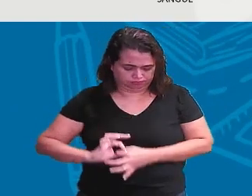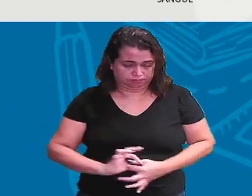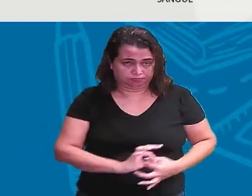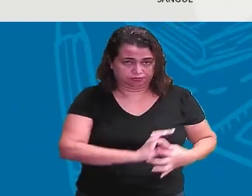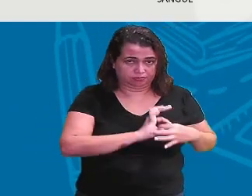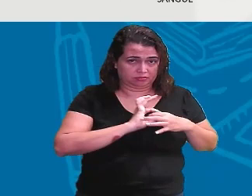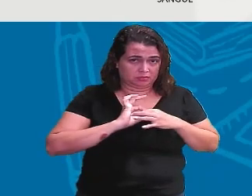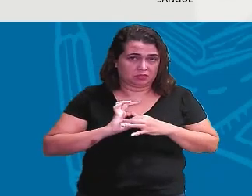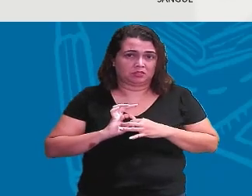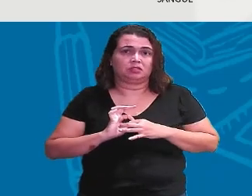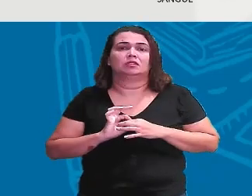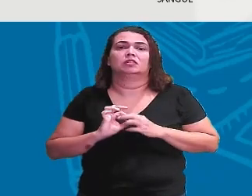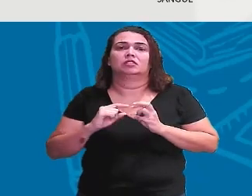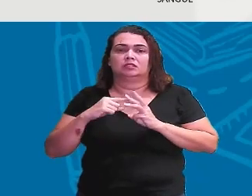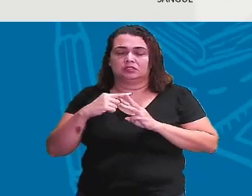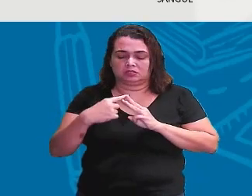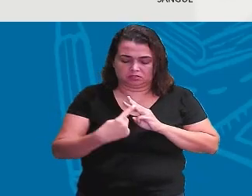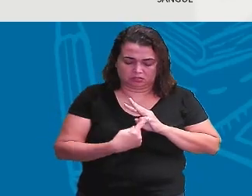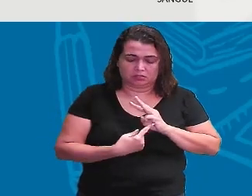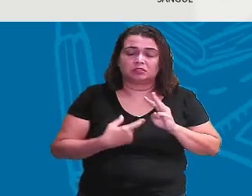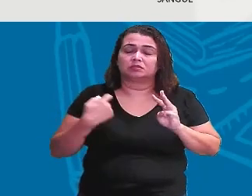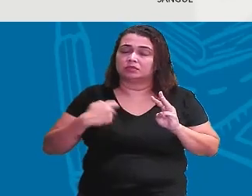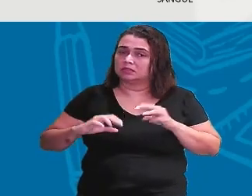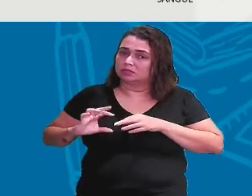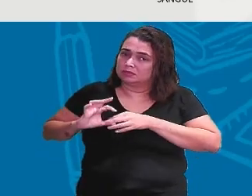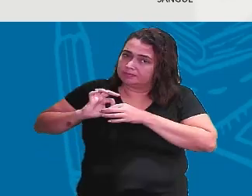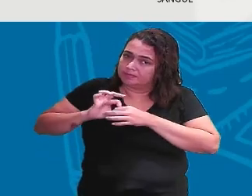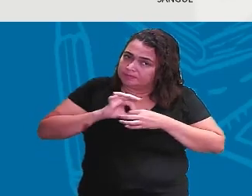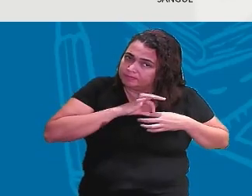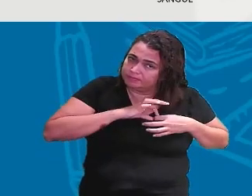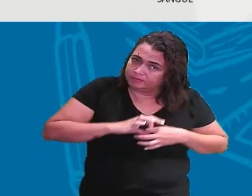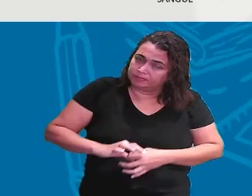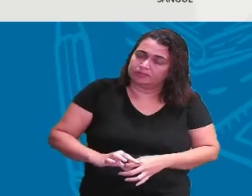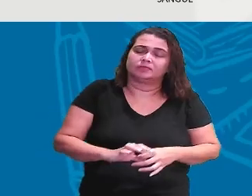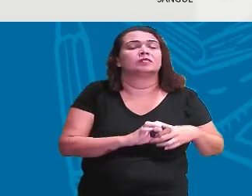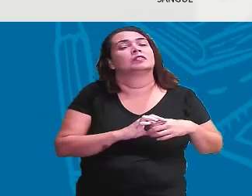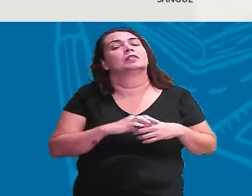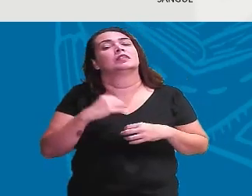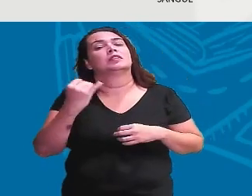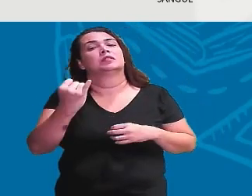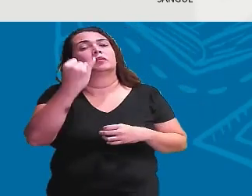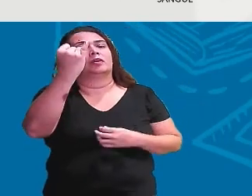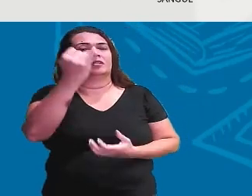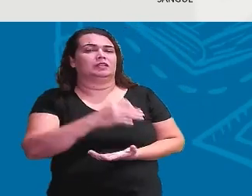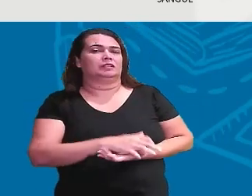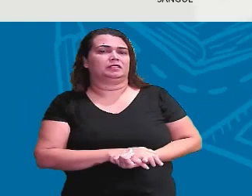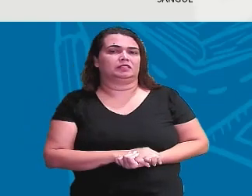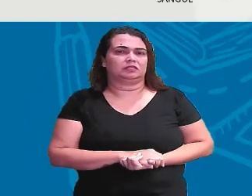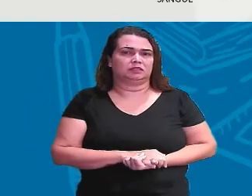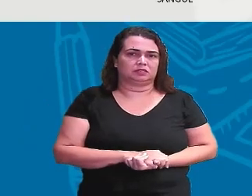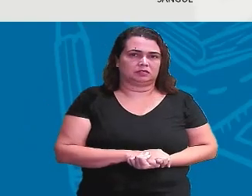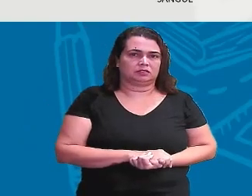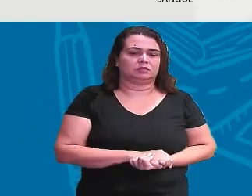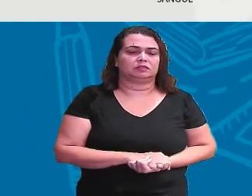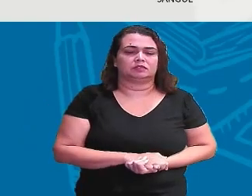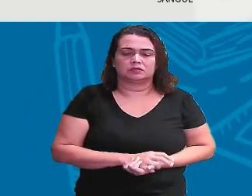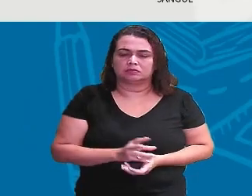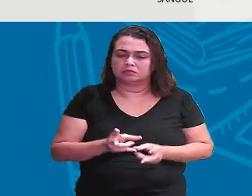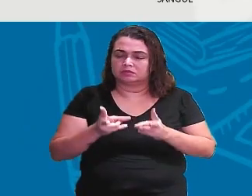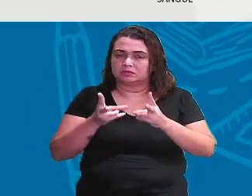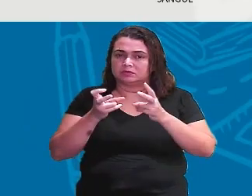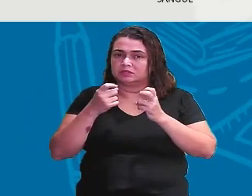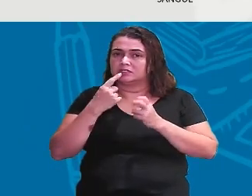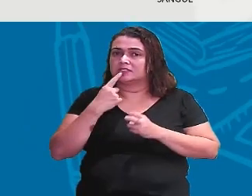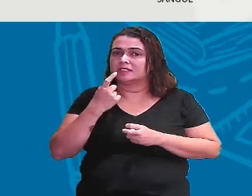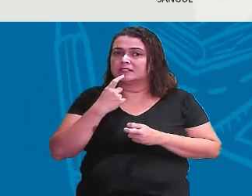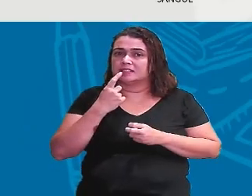sistema digestivo, né? Todos esses sistemas, eles estão interligados entre si, né? Observem que o nosso sangue,